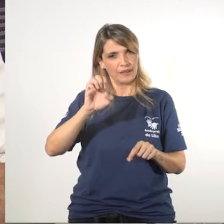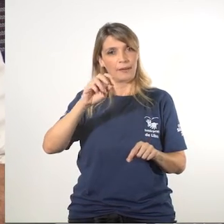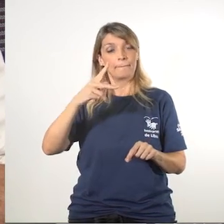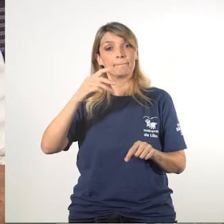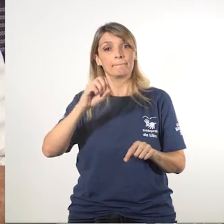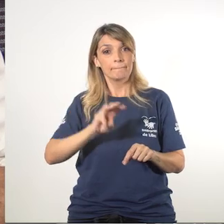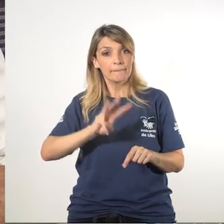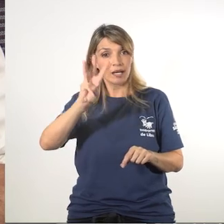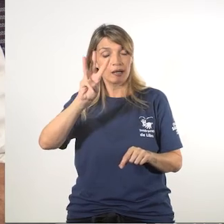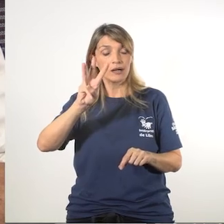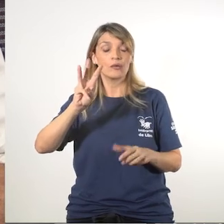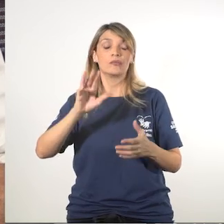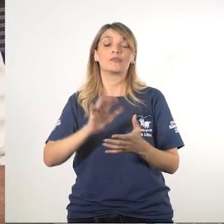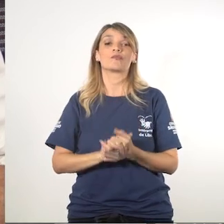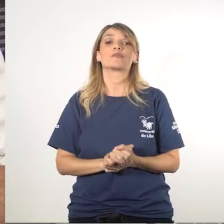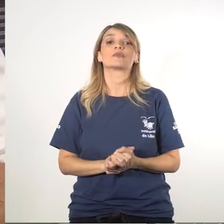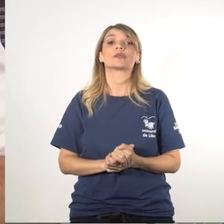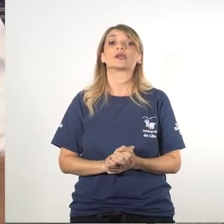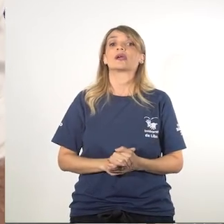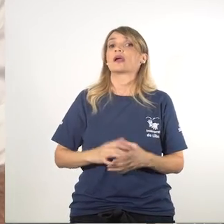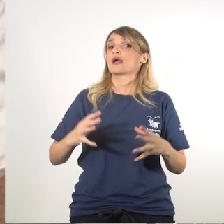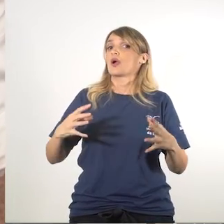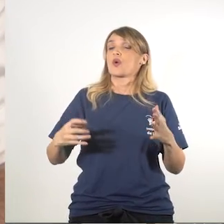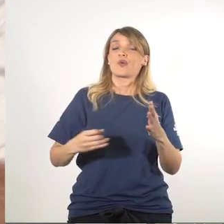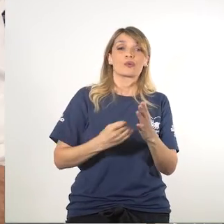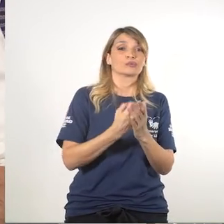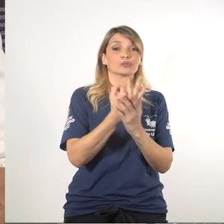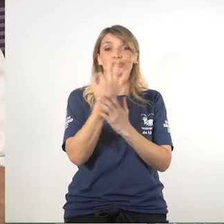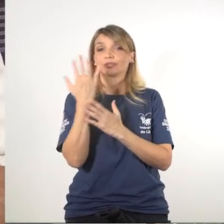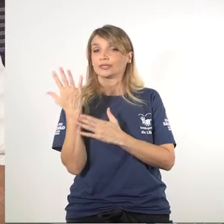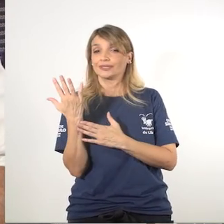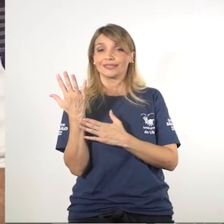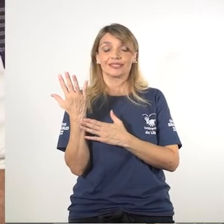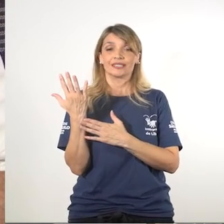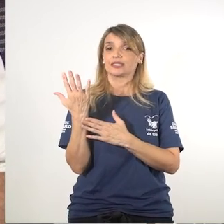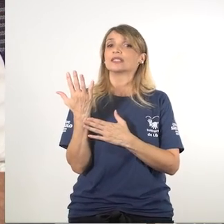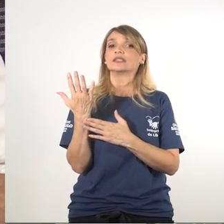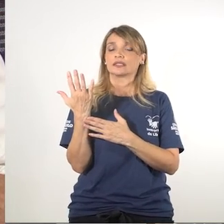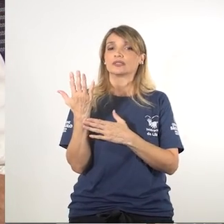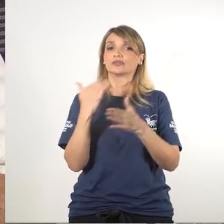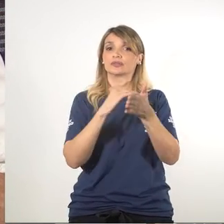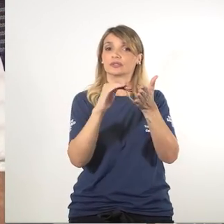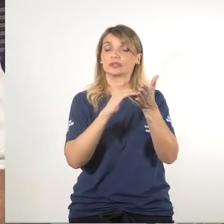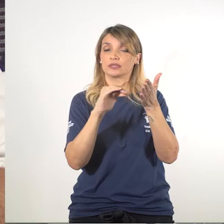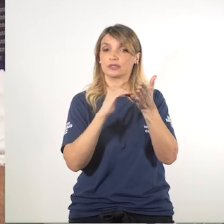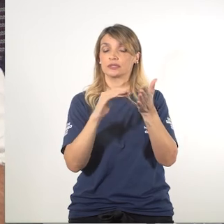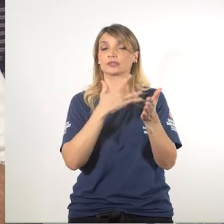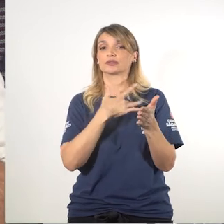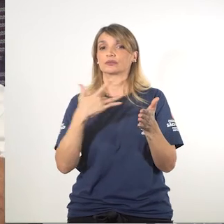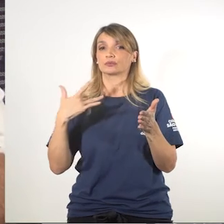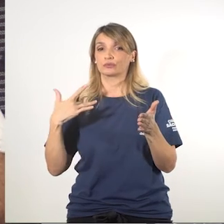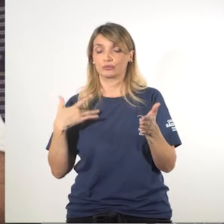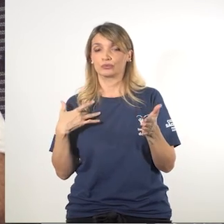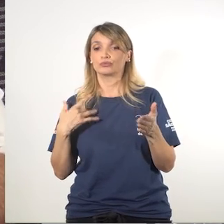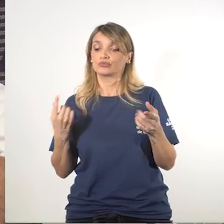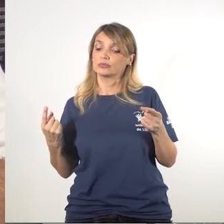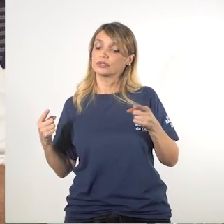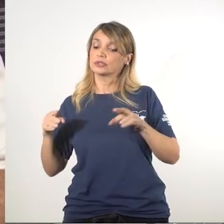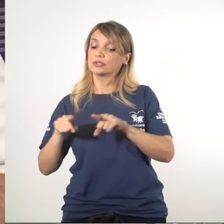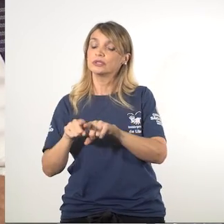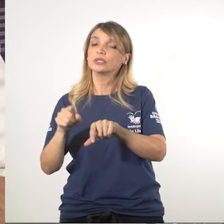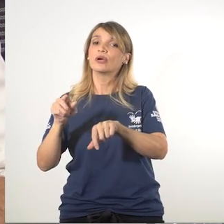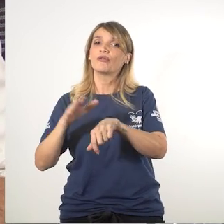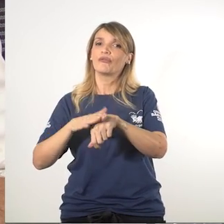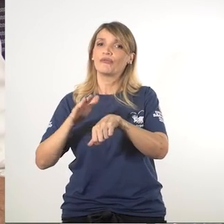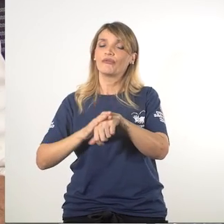importância desses números e desse cenário, a Secretaria Municipal de Saúde, nós fizemos uma parceria com